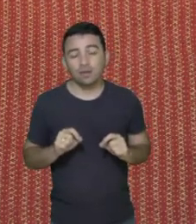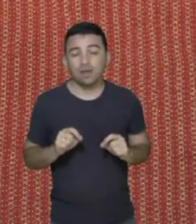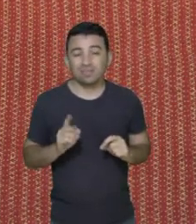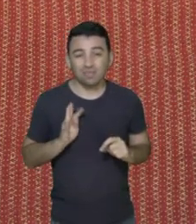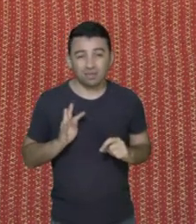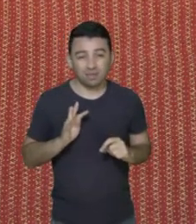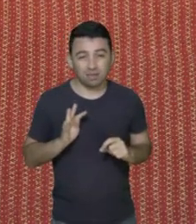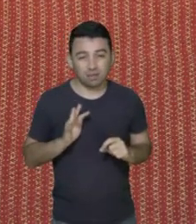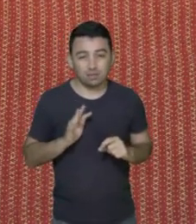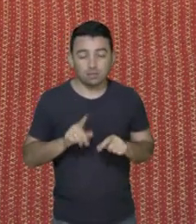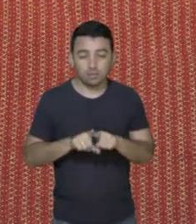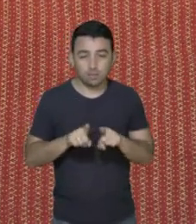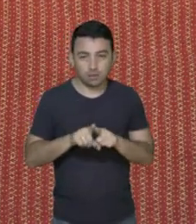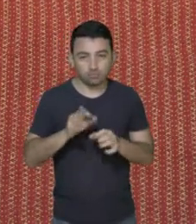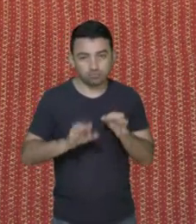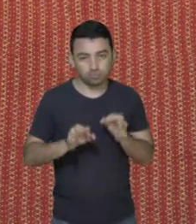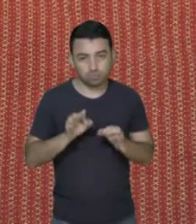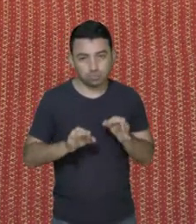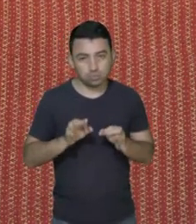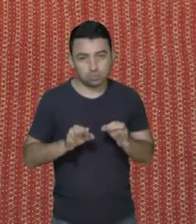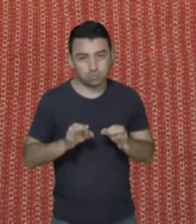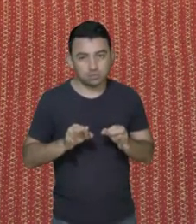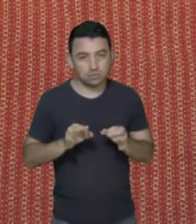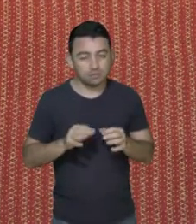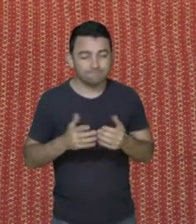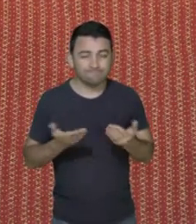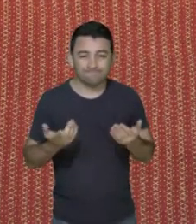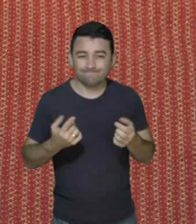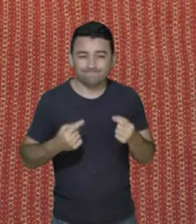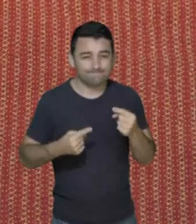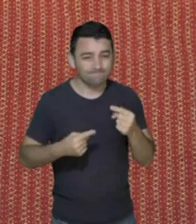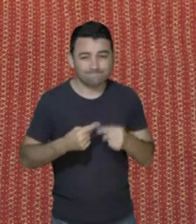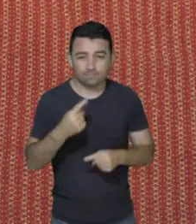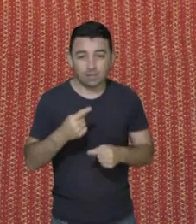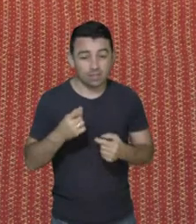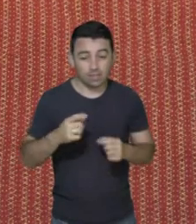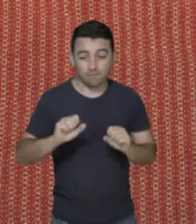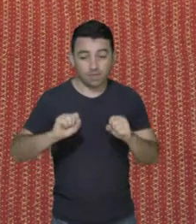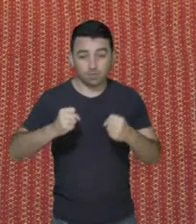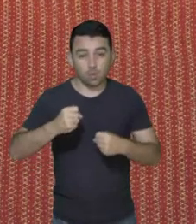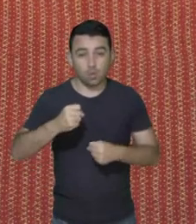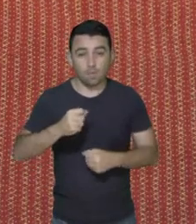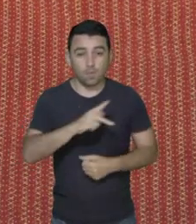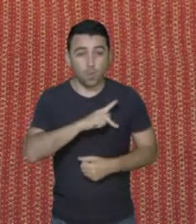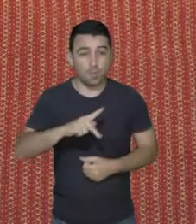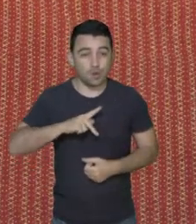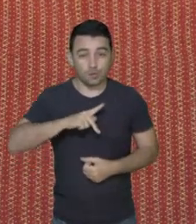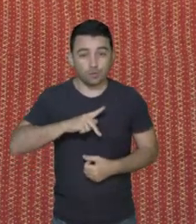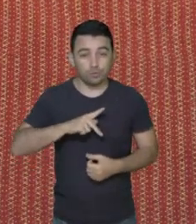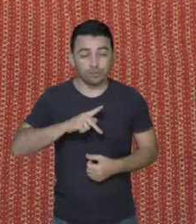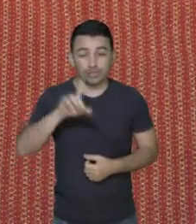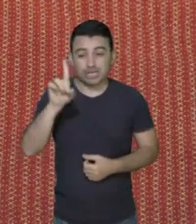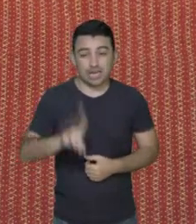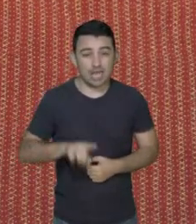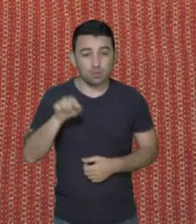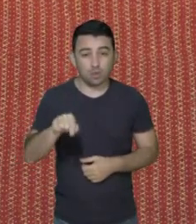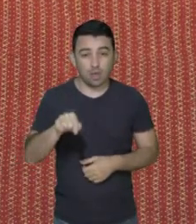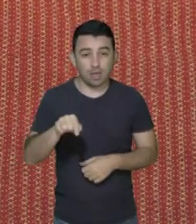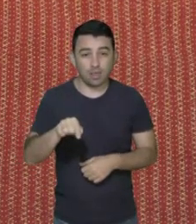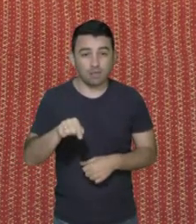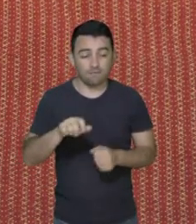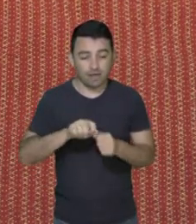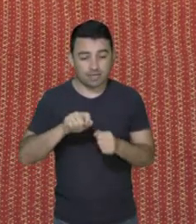tecnicamente e juridicamente, não é concebido o defensor público ter direito de fazer um concurso